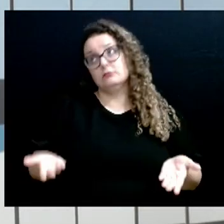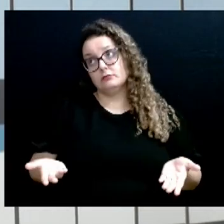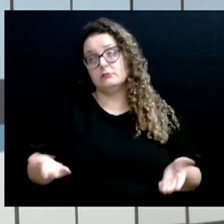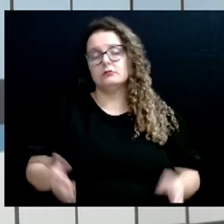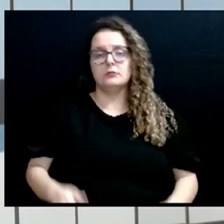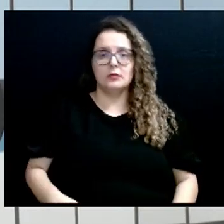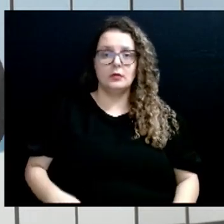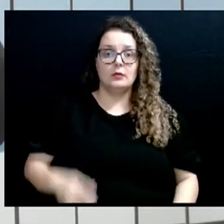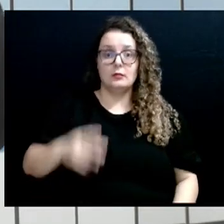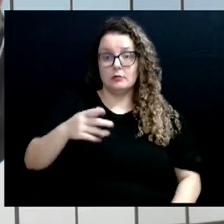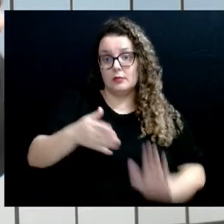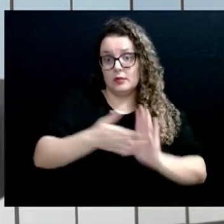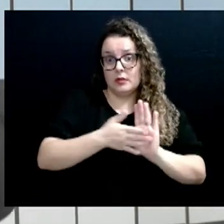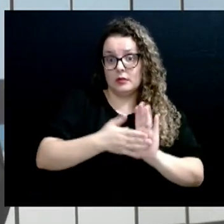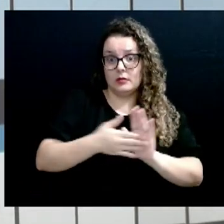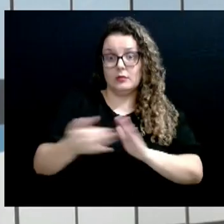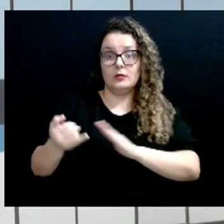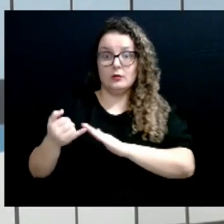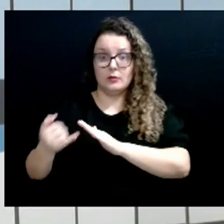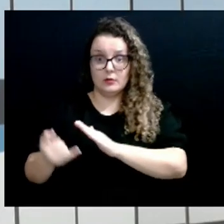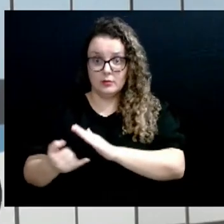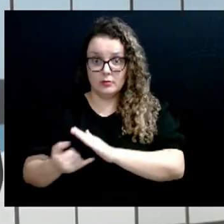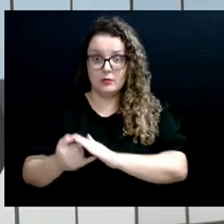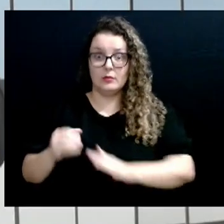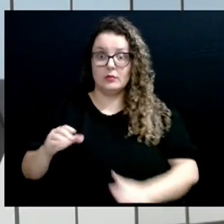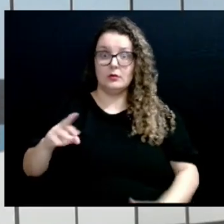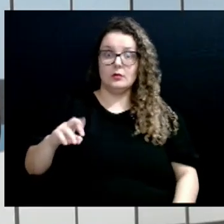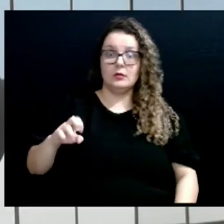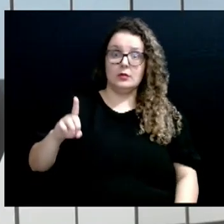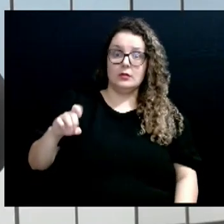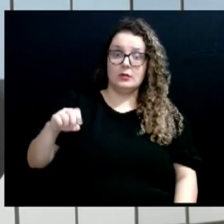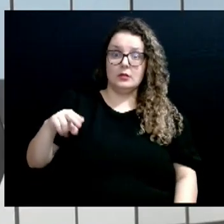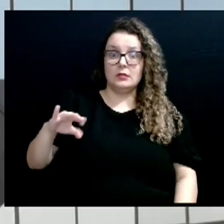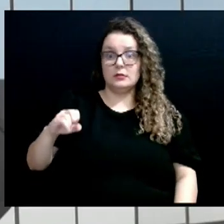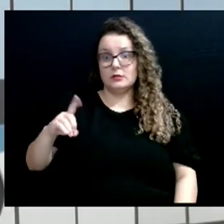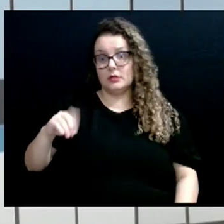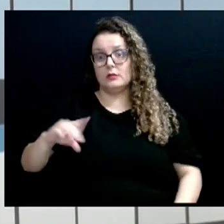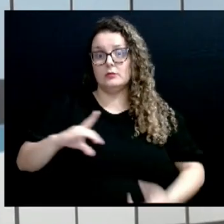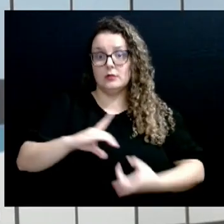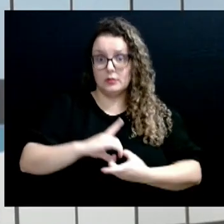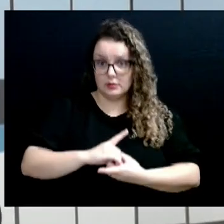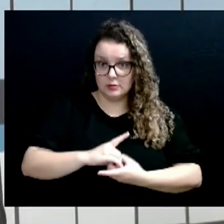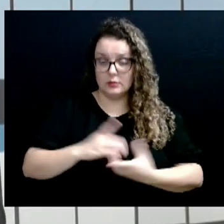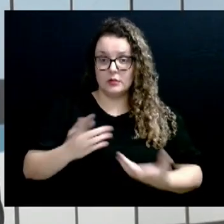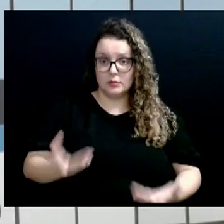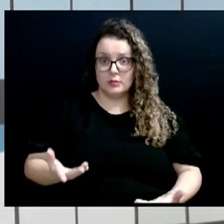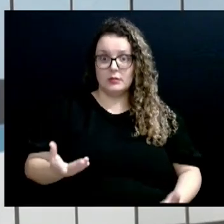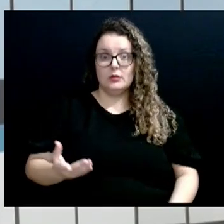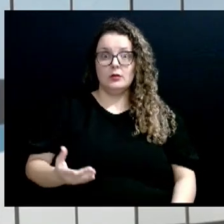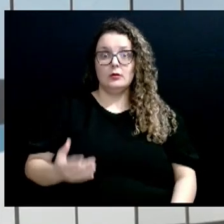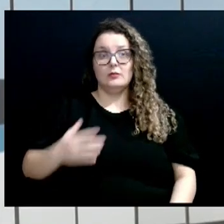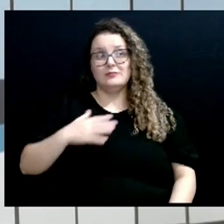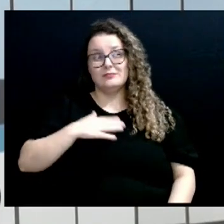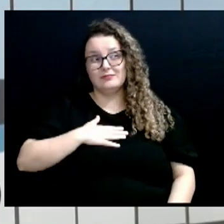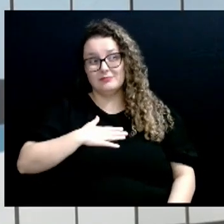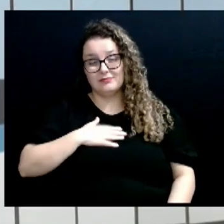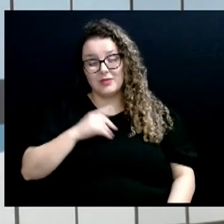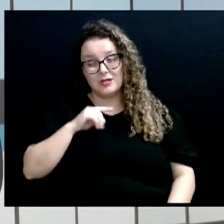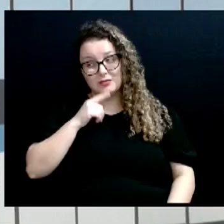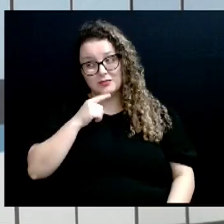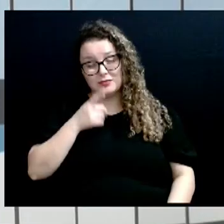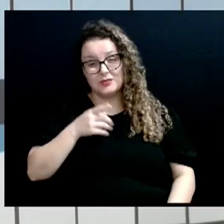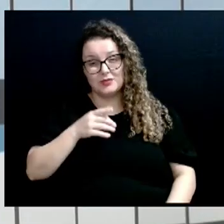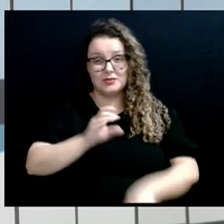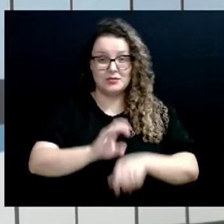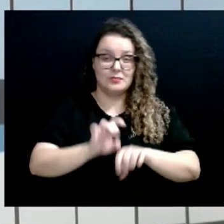proposta, o instrutor vai ter que ser credenciado pelo Detran também, embora esse curso que vai ser online, para mim, é um pouco duvidoso, a princípio vai ter um